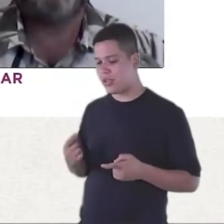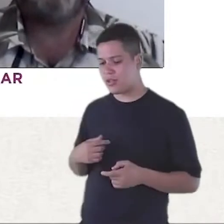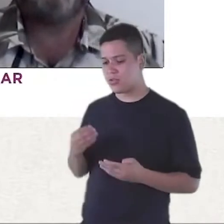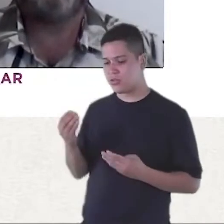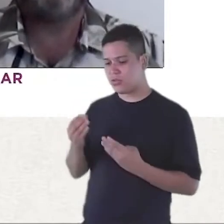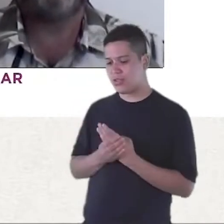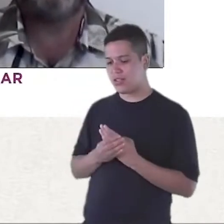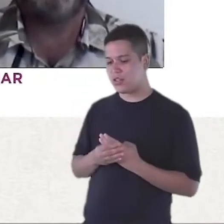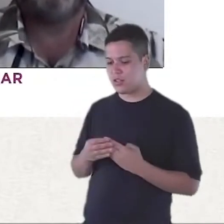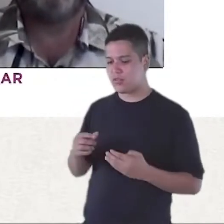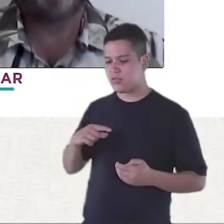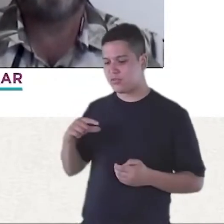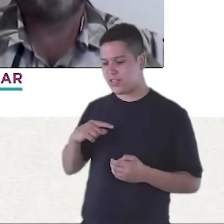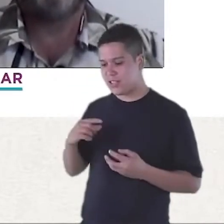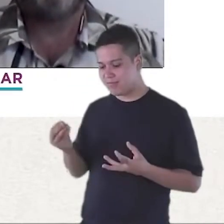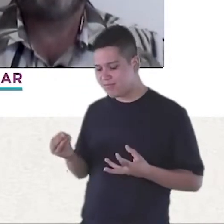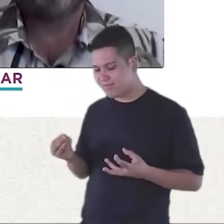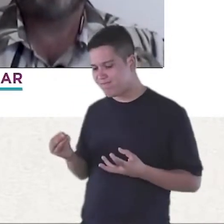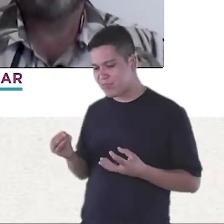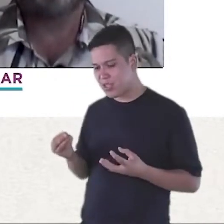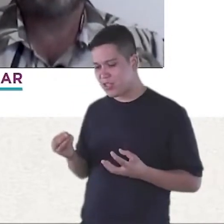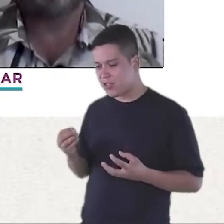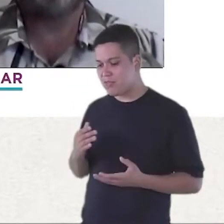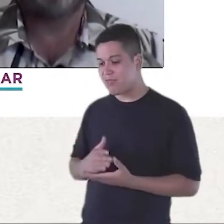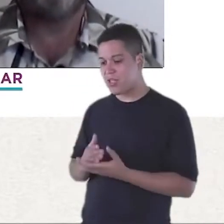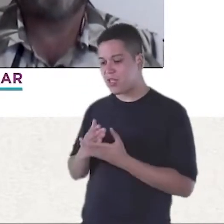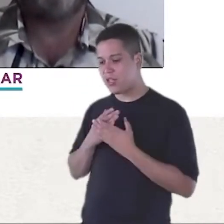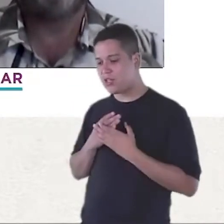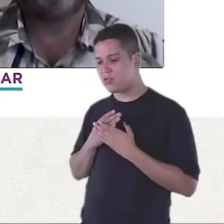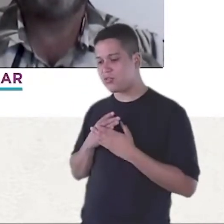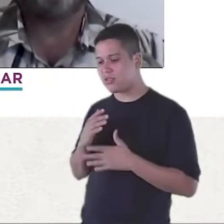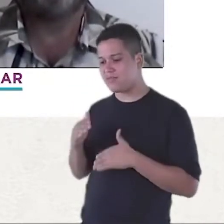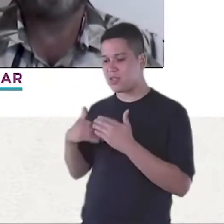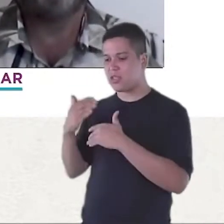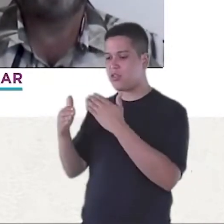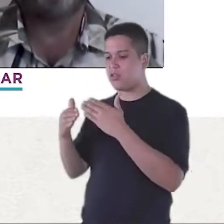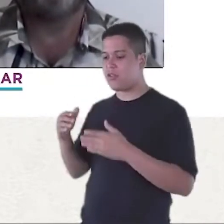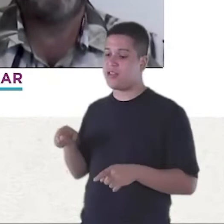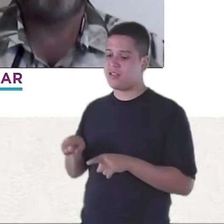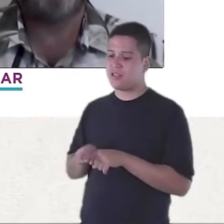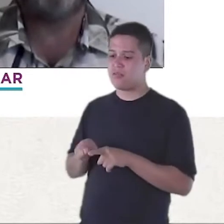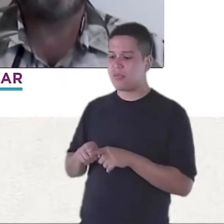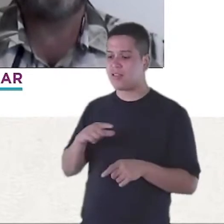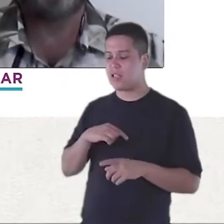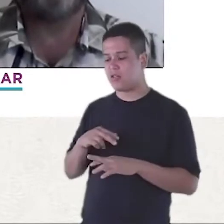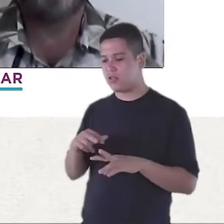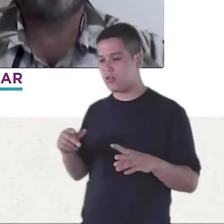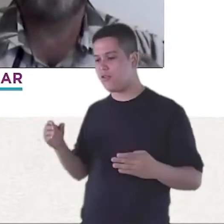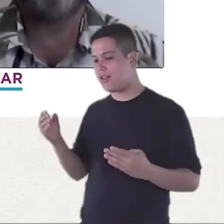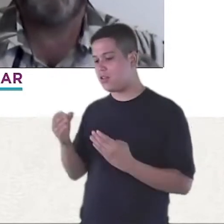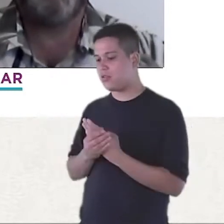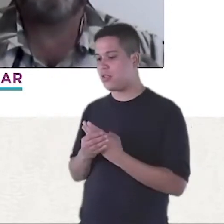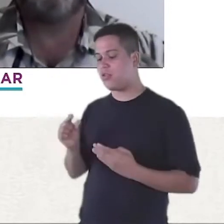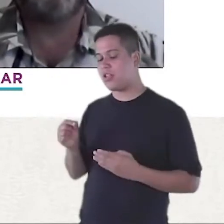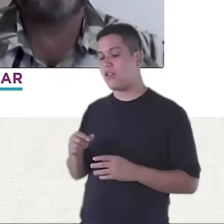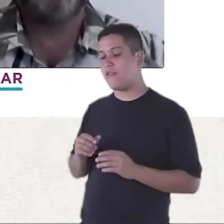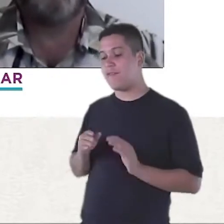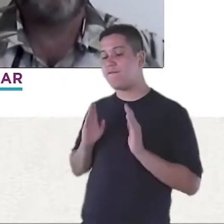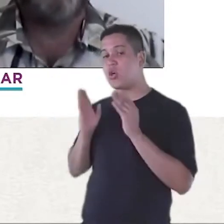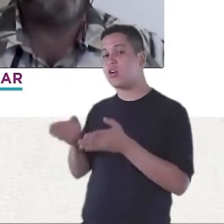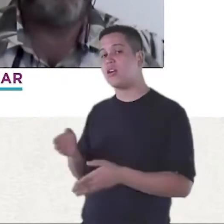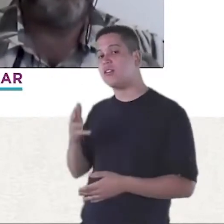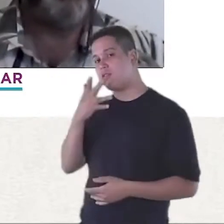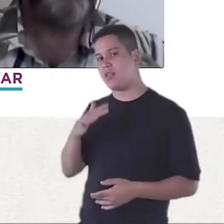Tem o infanto juvenis. Então, assim, ó, eu tenho muitos livros infantis e livros que foram adotados pelo Programa Nacional do Livro